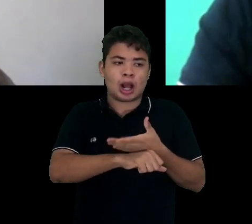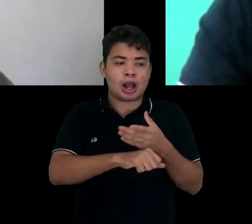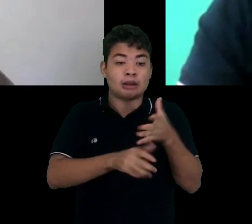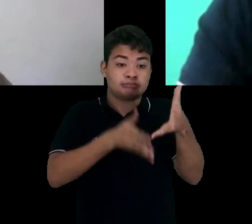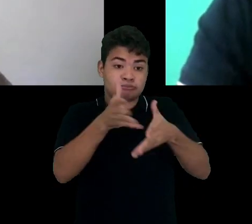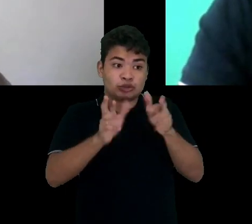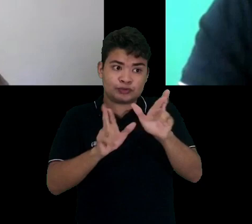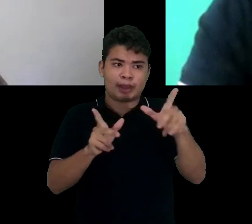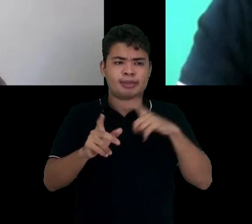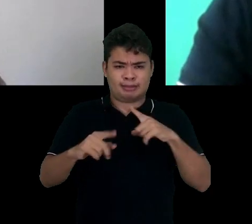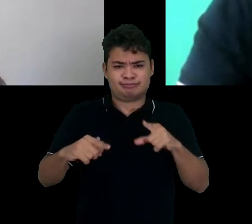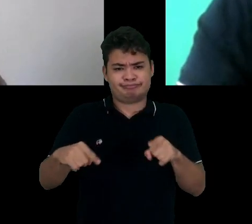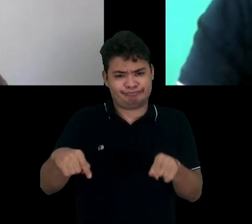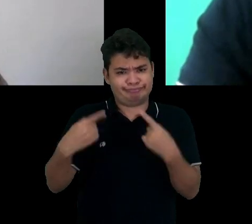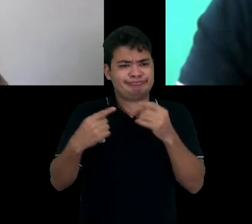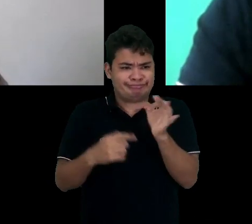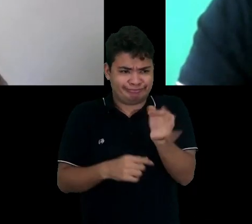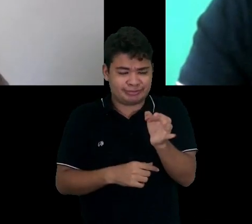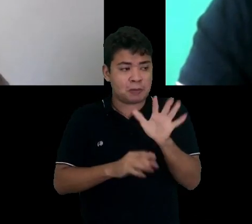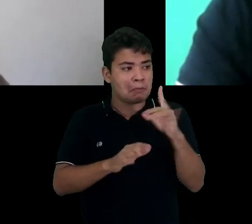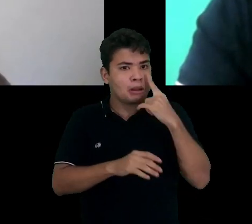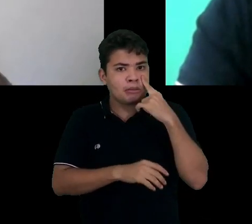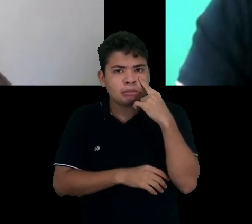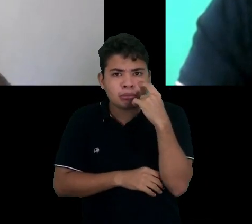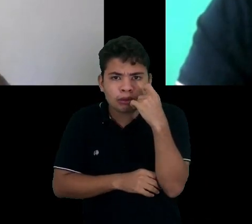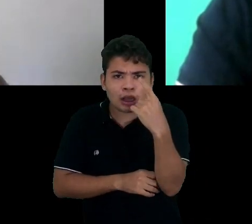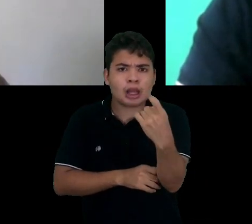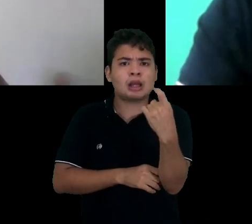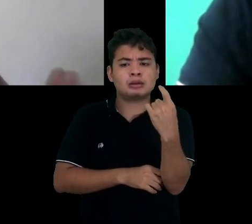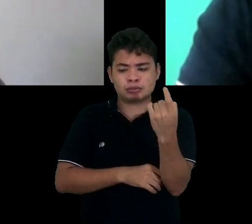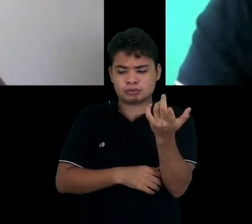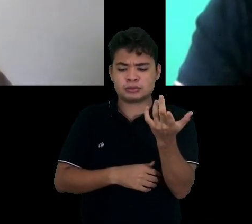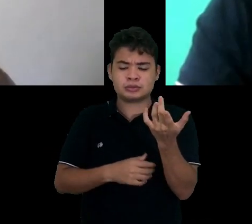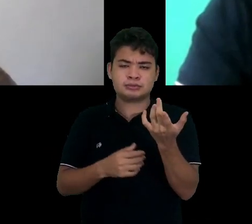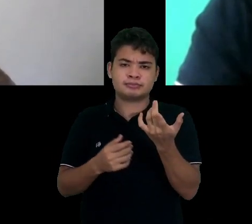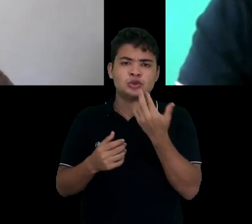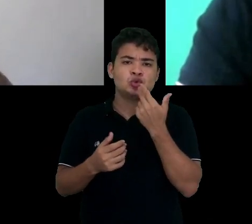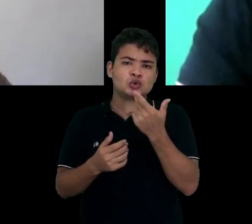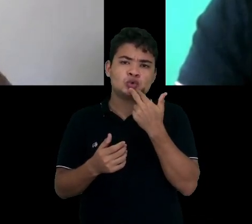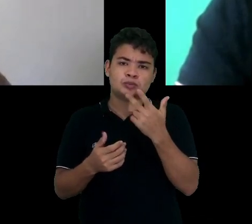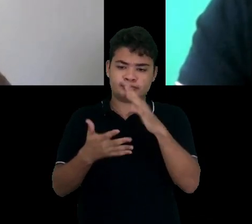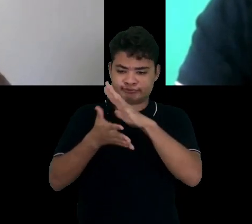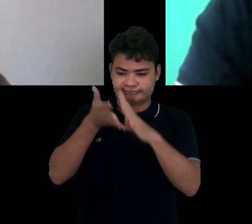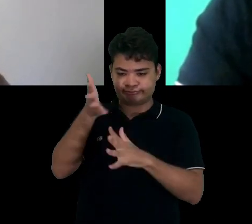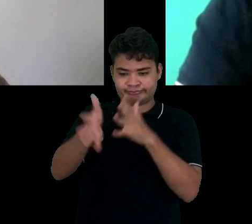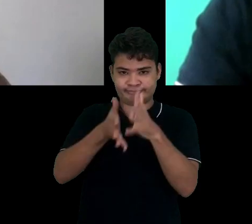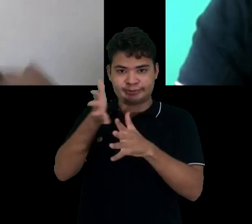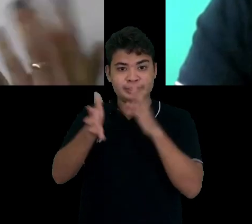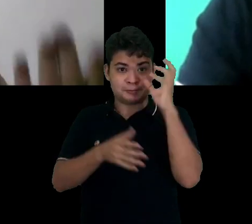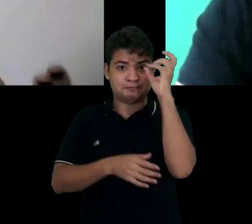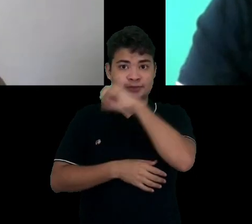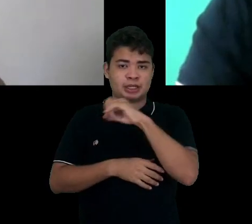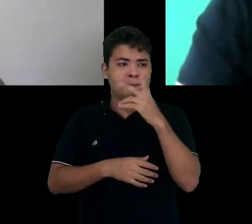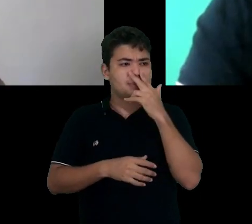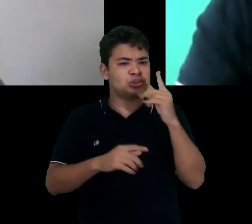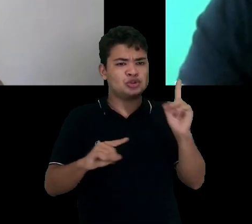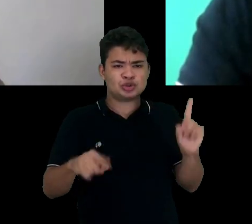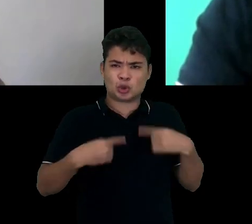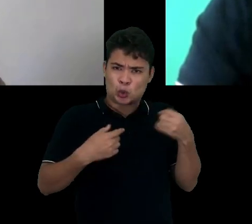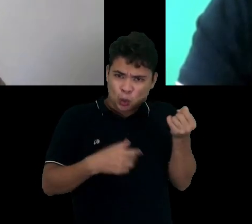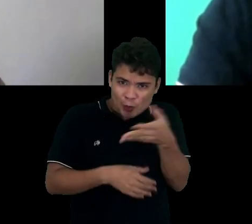certeza tem os seus desafios também, mas é muito interessante quando a pessoa parte, né, para um idioma como esse, que é um desafio a mais,